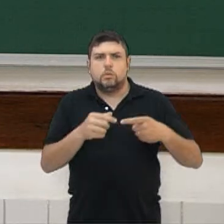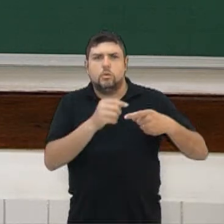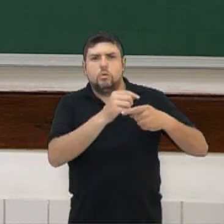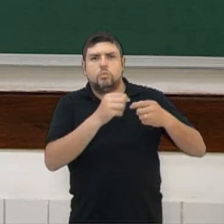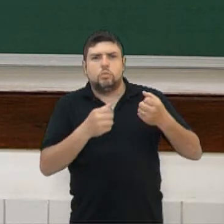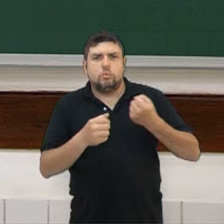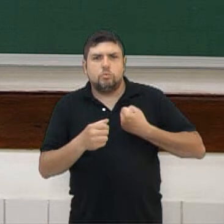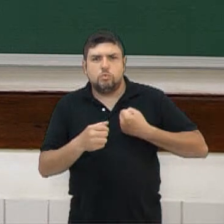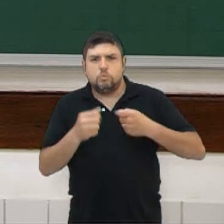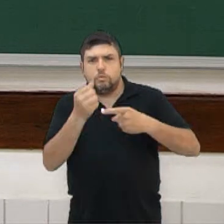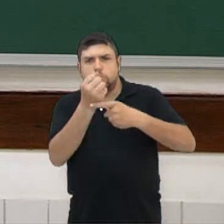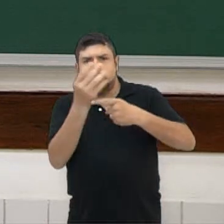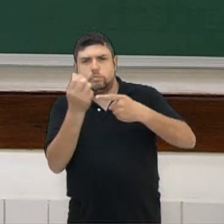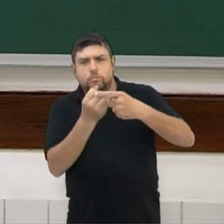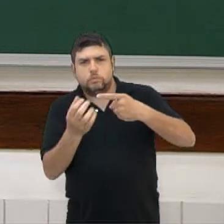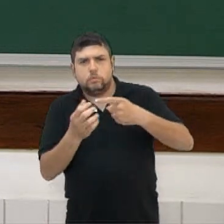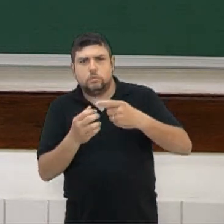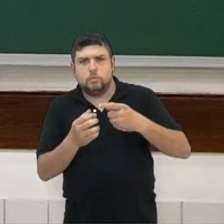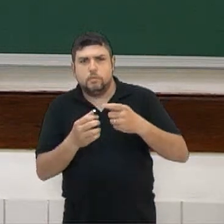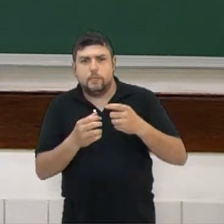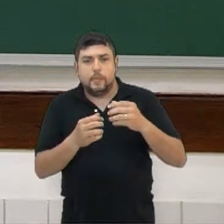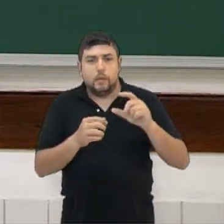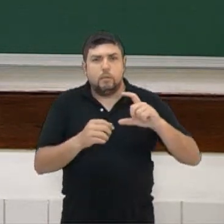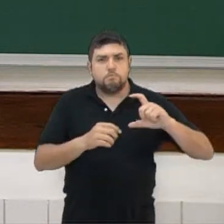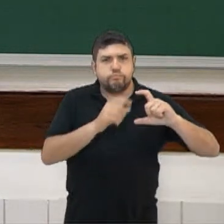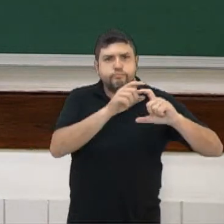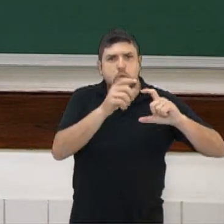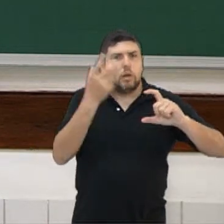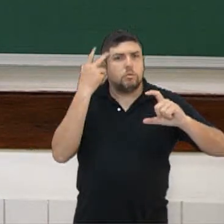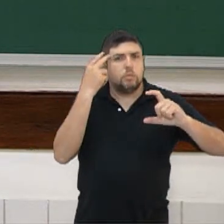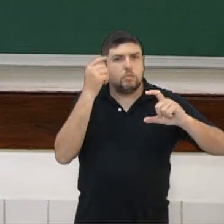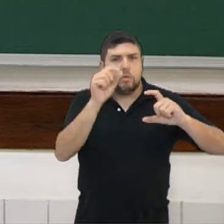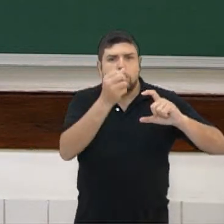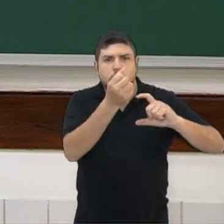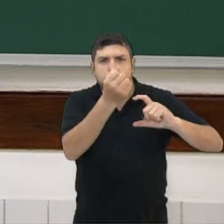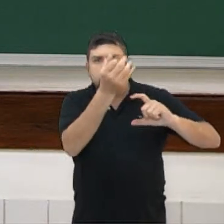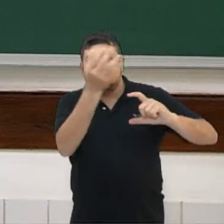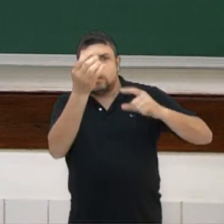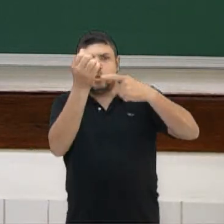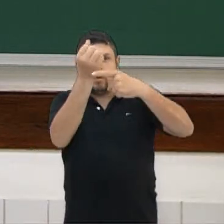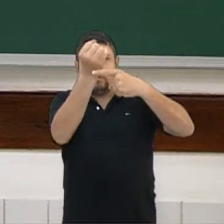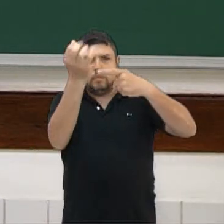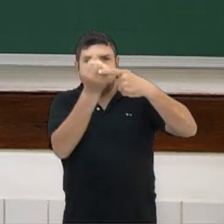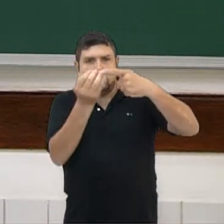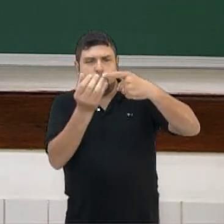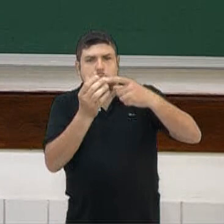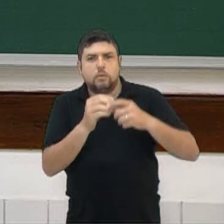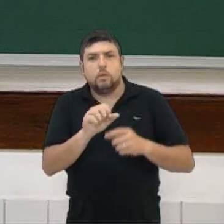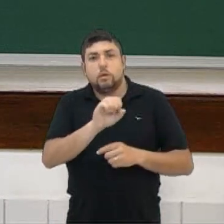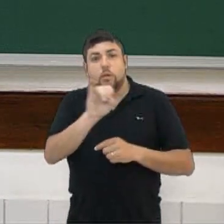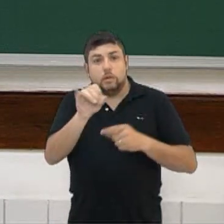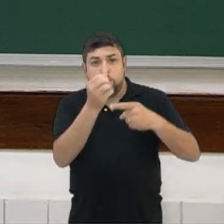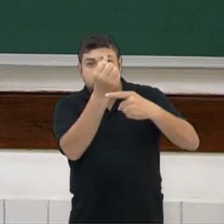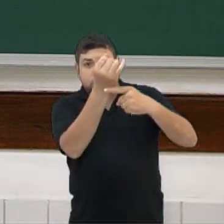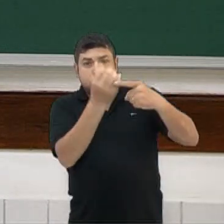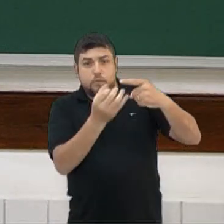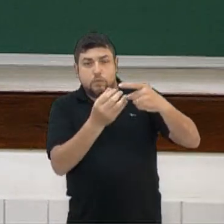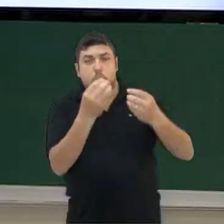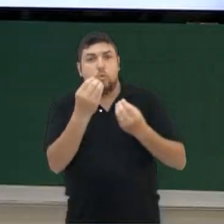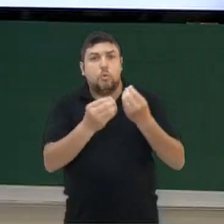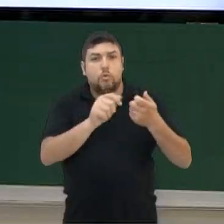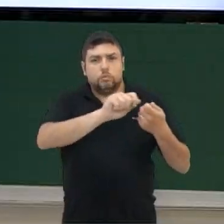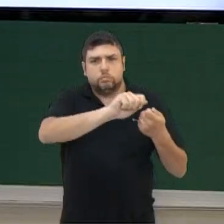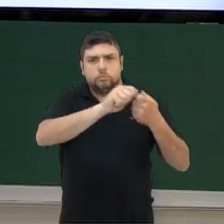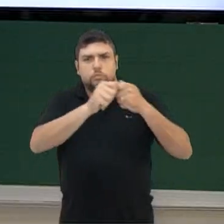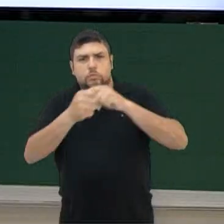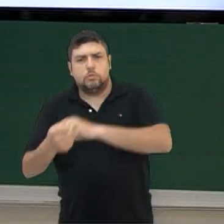aqui, ó, o expoente é uma fração. O que acontece? Quando o expoente é uma fração, nós temos uma raiz.